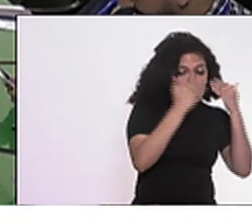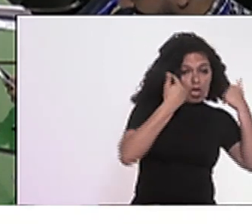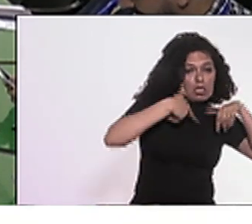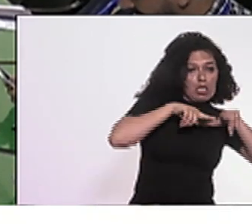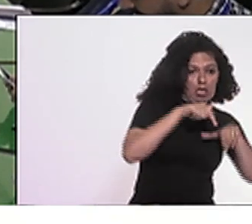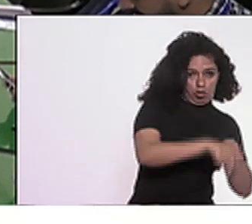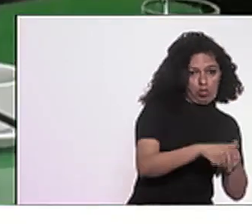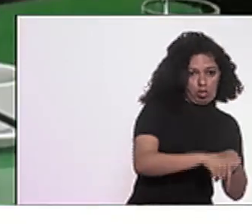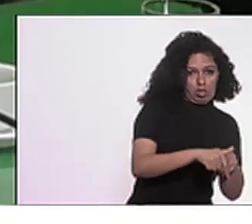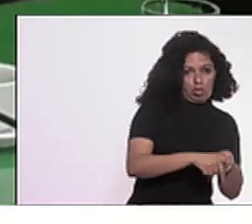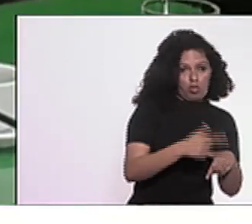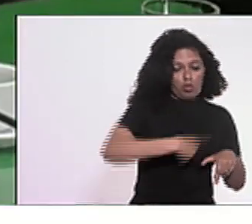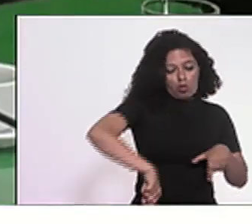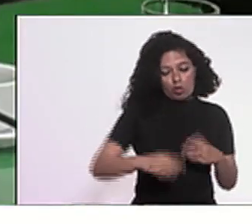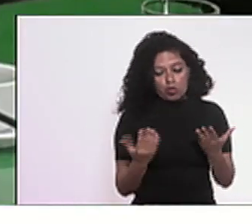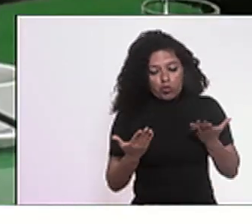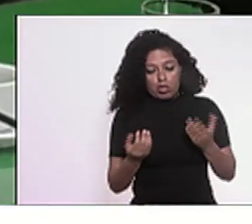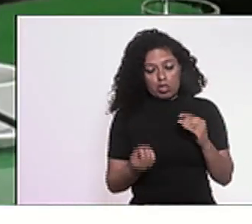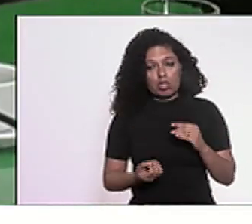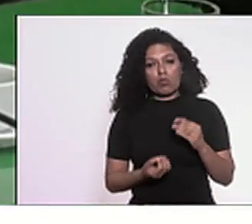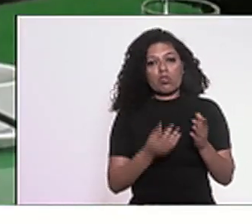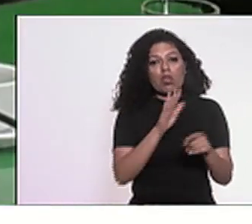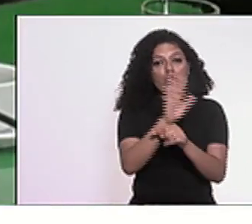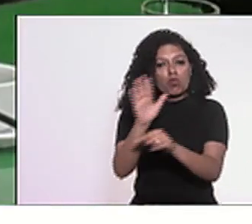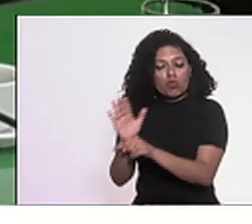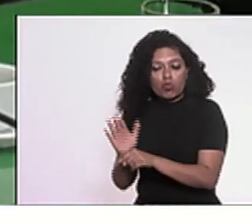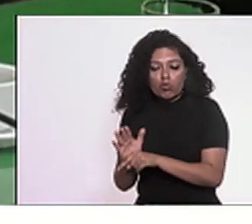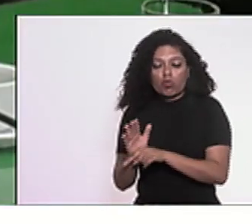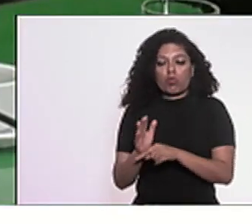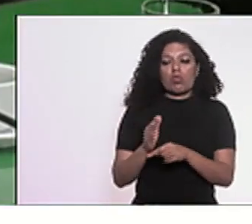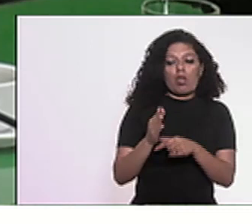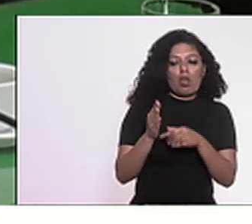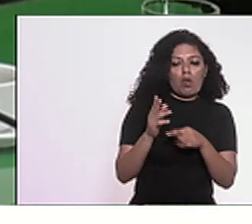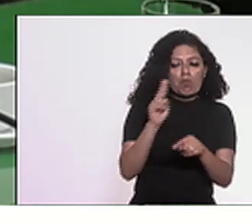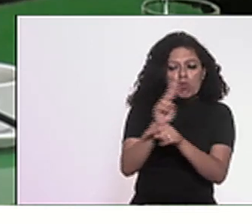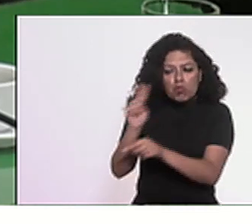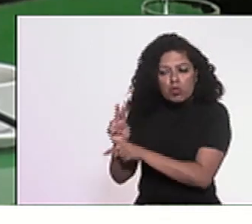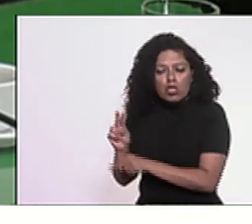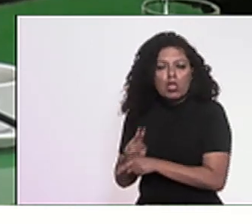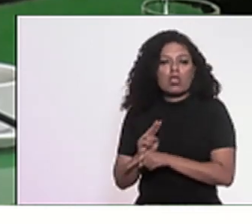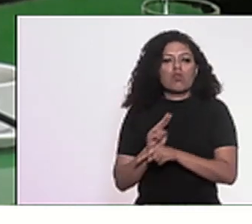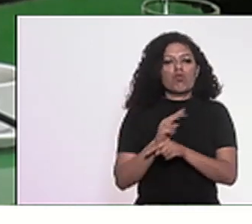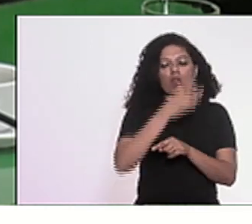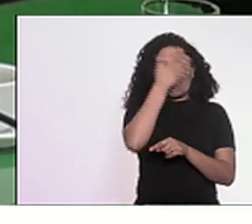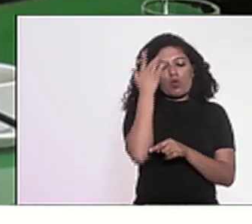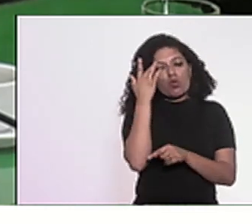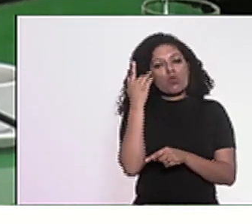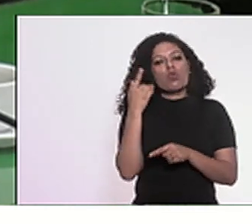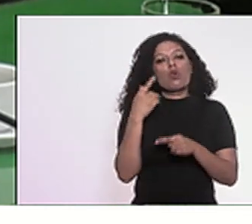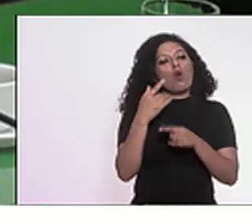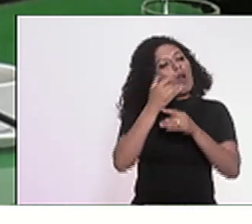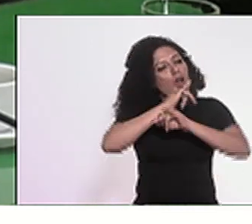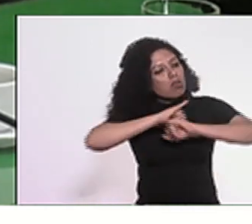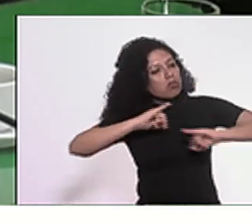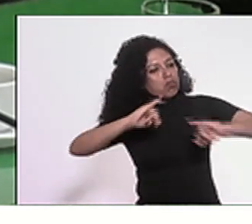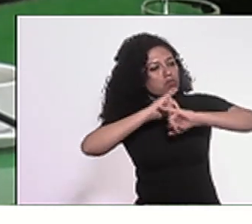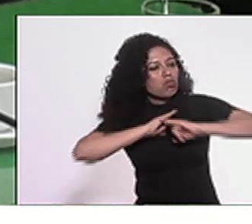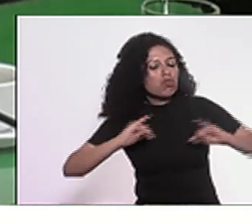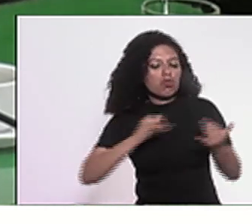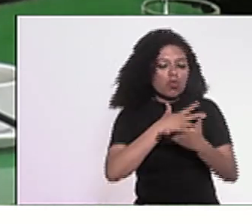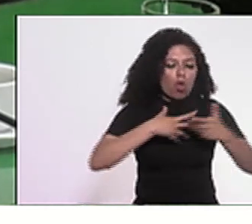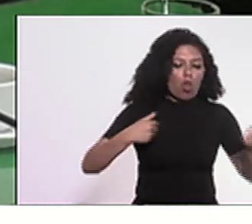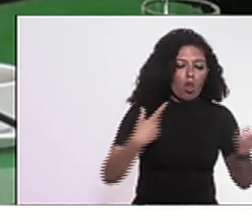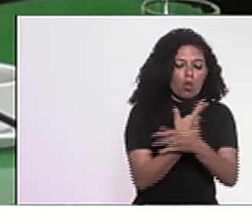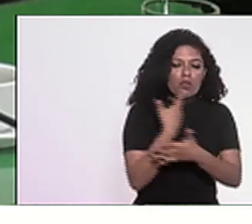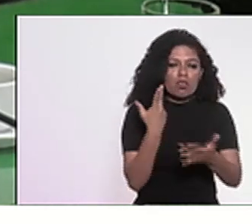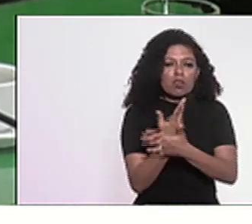Janeiro, possibilitando assim que o servidor possa, protegido pelo sigilo, oferecer informações à Comissão de Servidores,